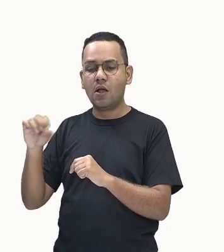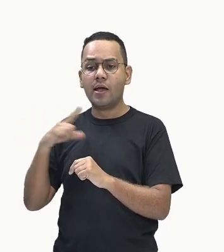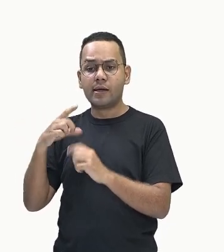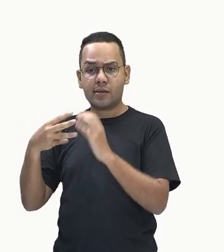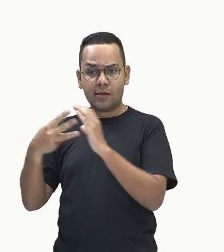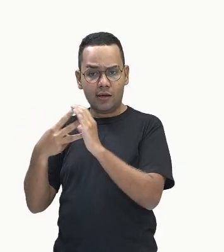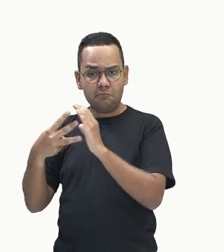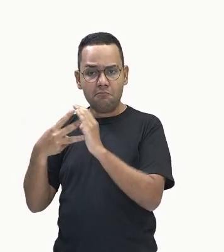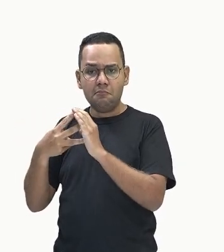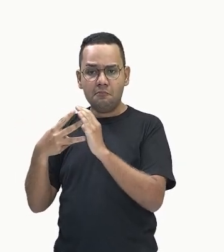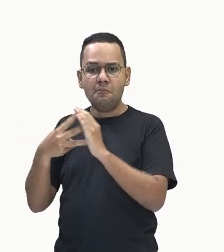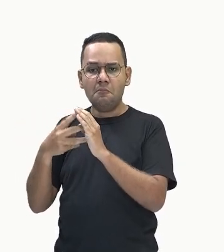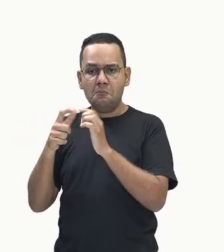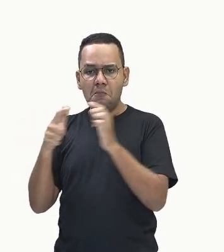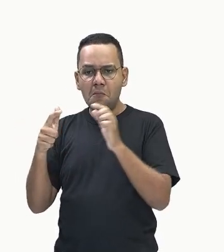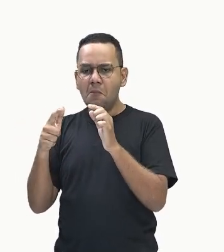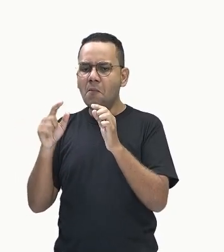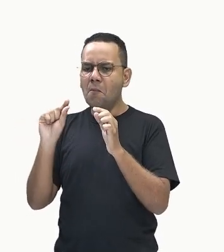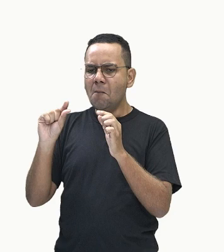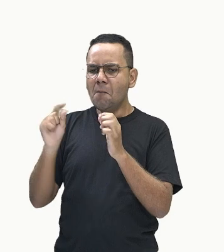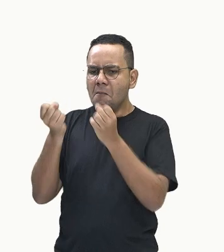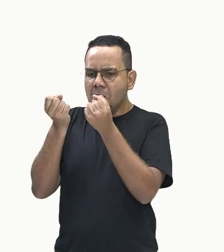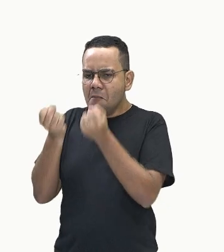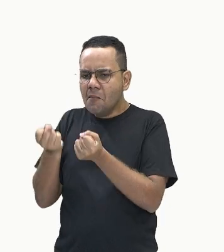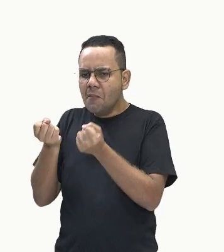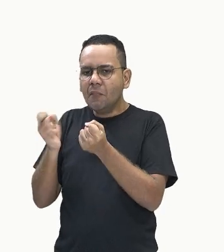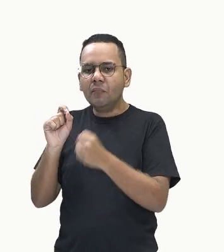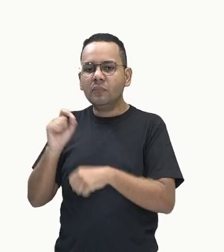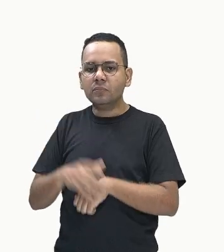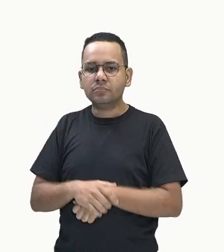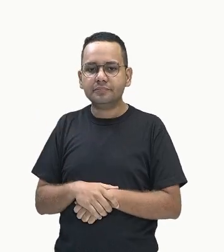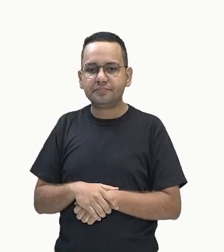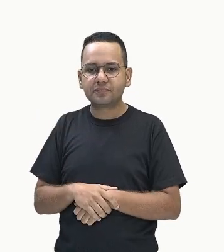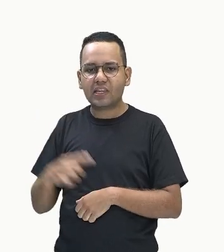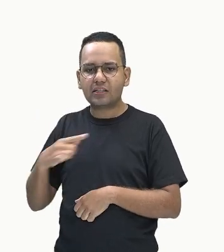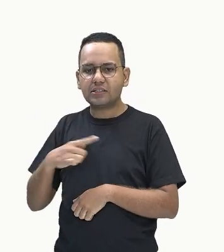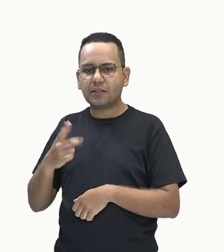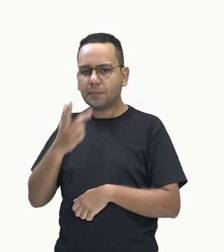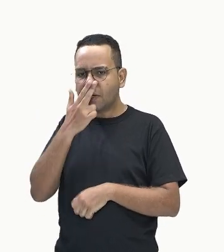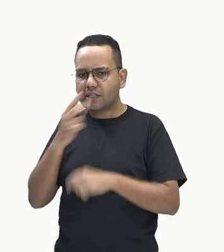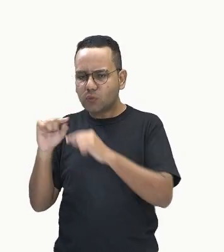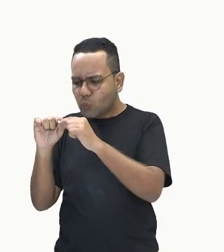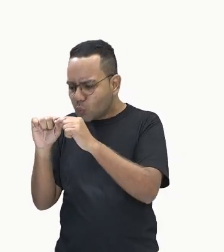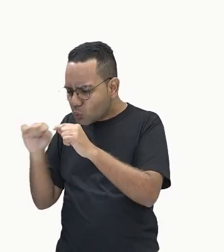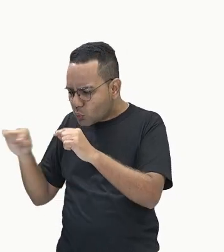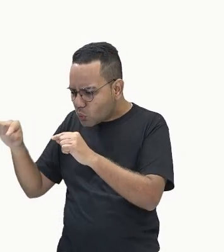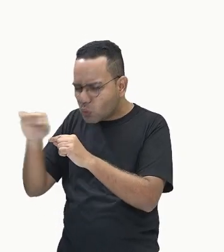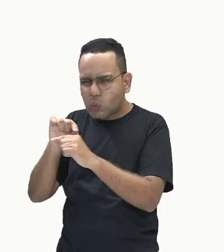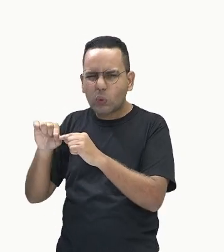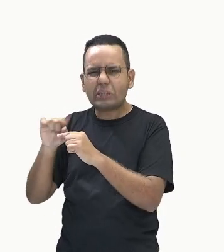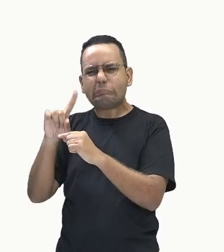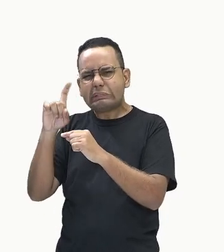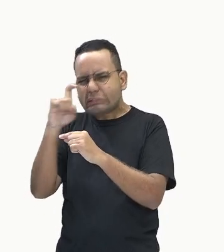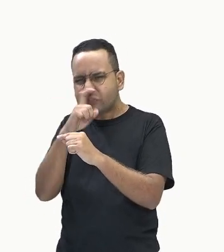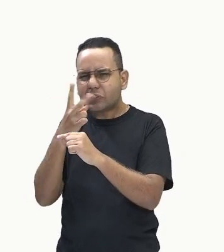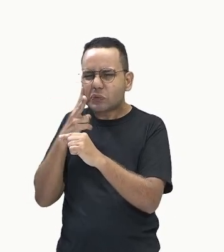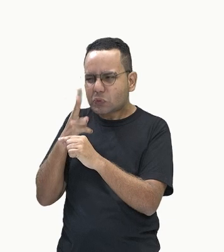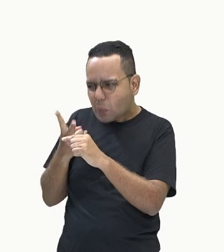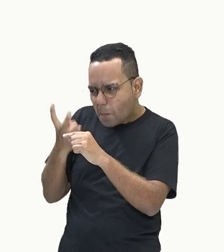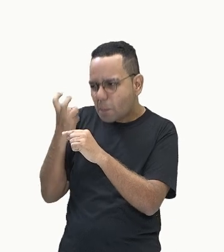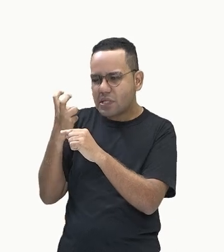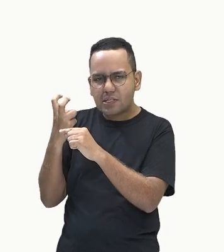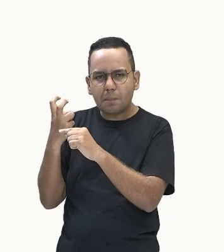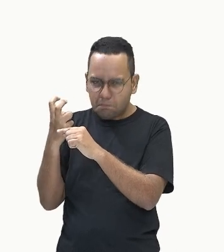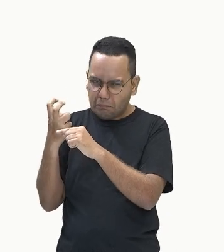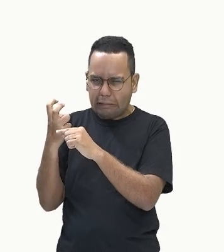menos pesadas do que as hemácias, elas ficaram formando uma linha bem aqui. É bem difícil de ver, inclusive numa amostra real